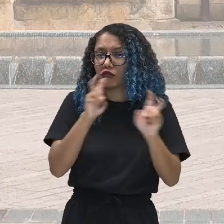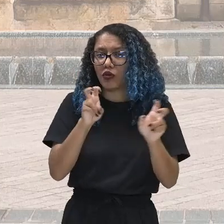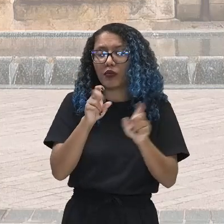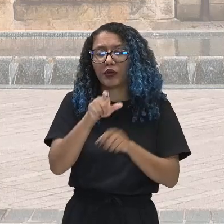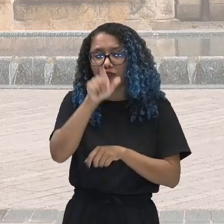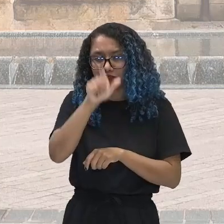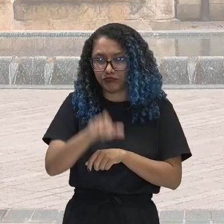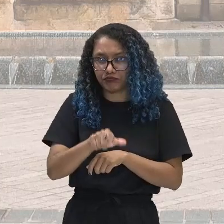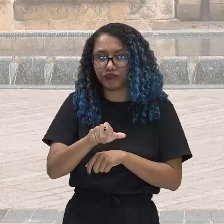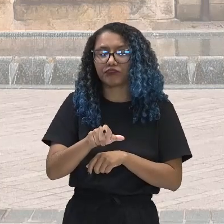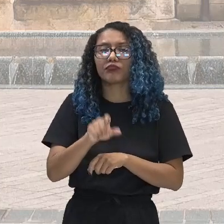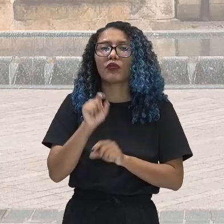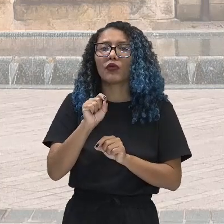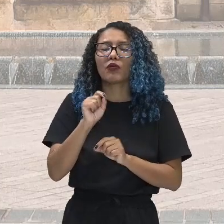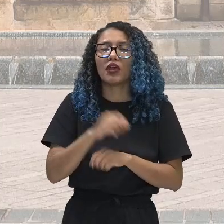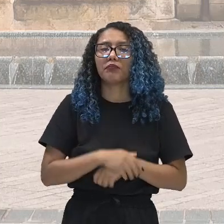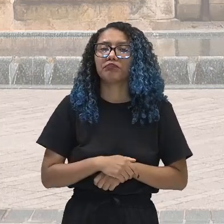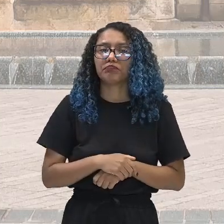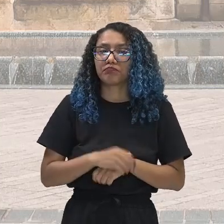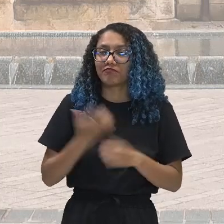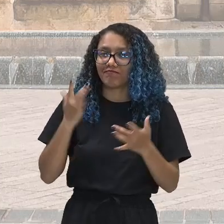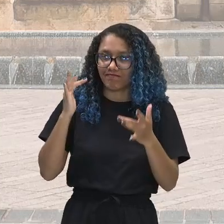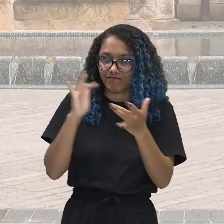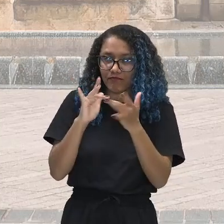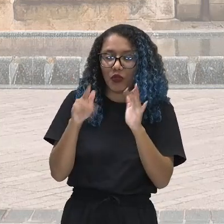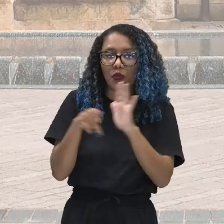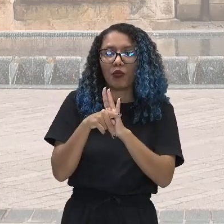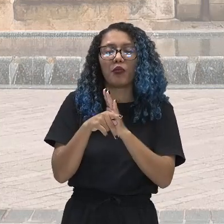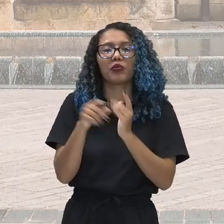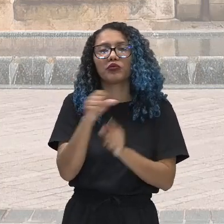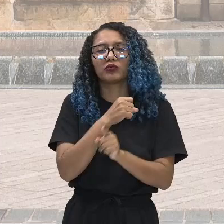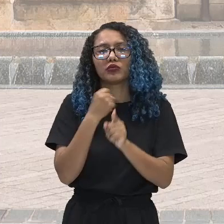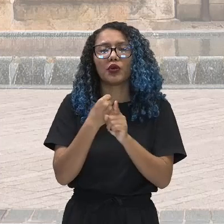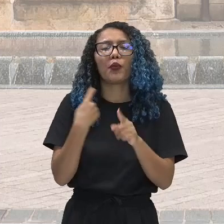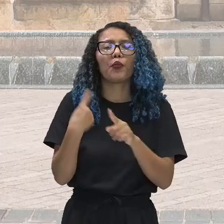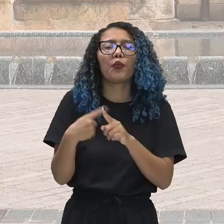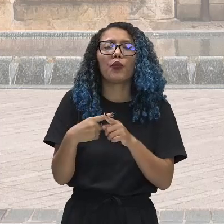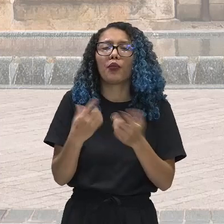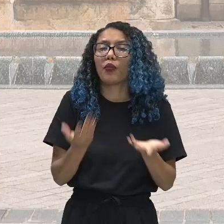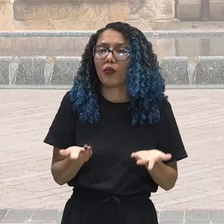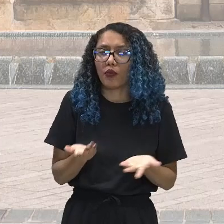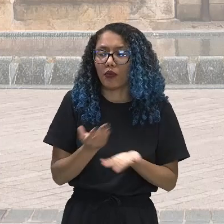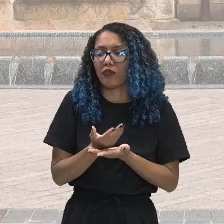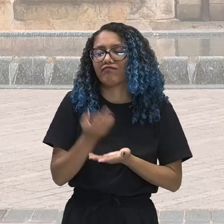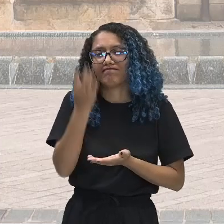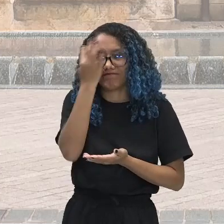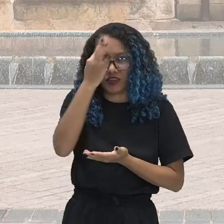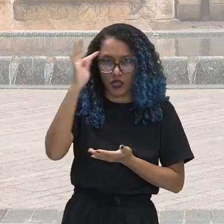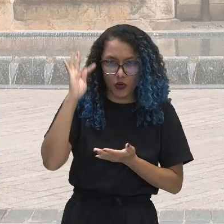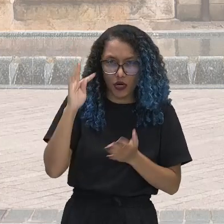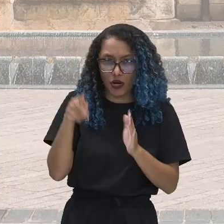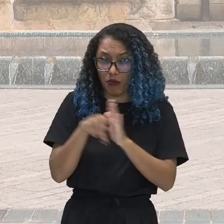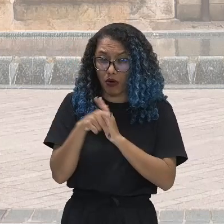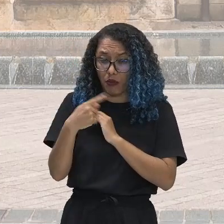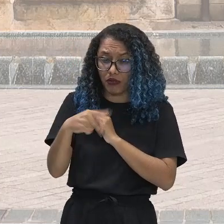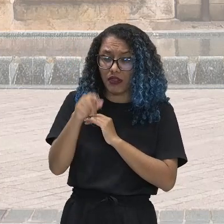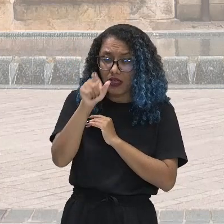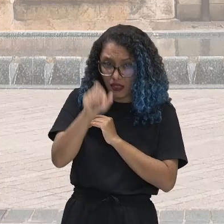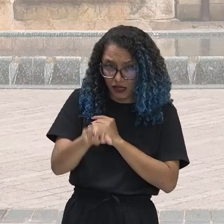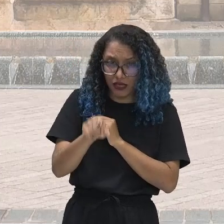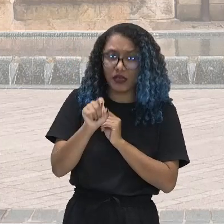um clássico da sociologia. Por quê? Porque a sua teoria, o seu pensamento